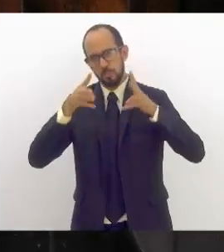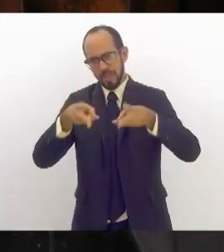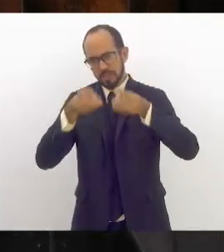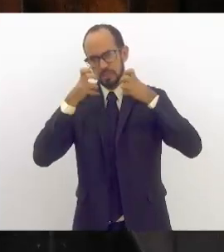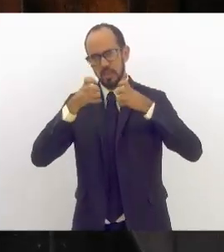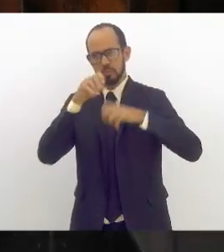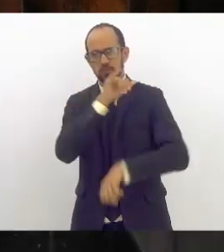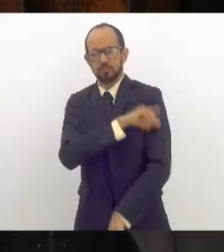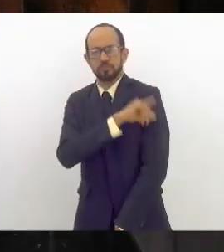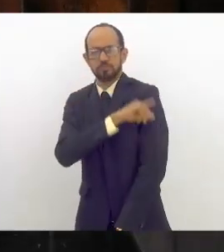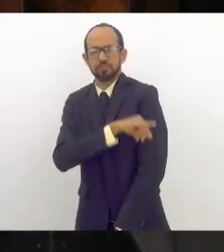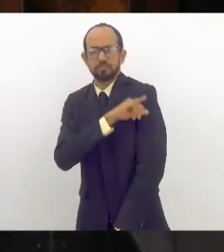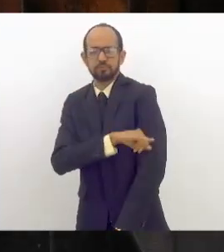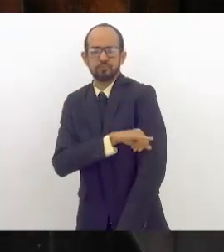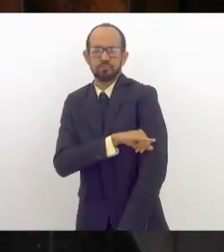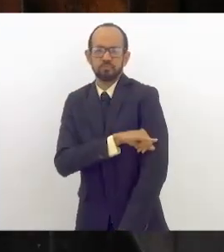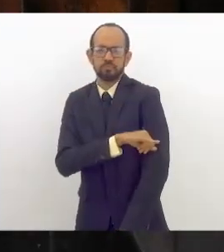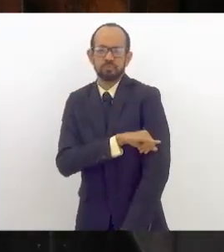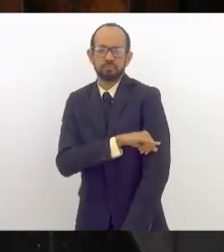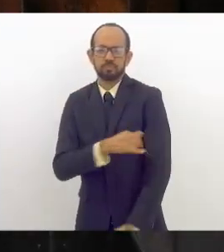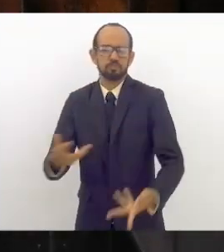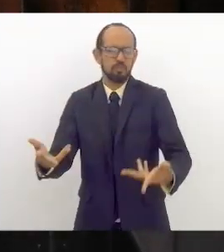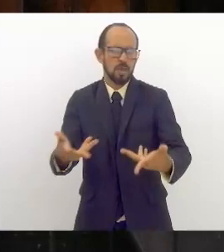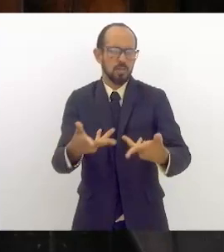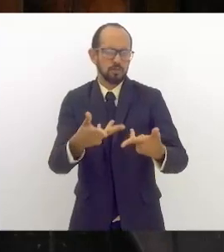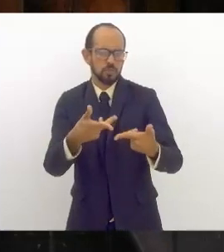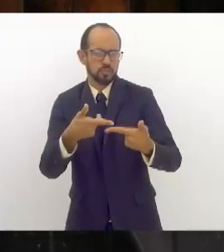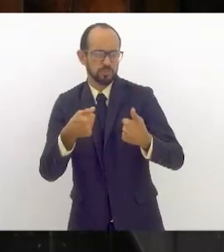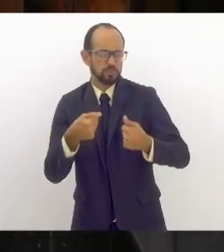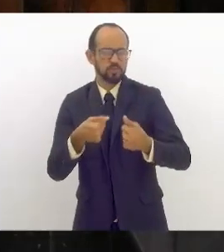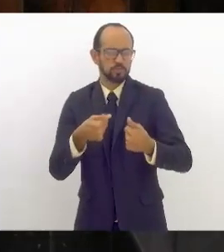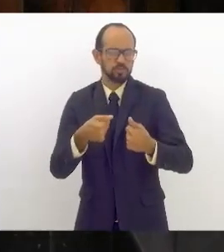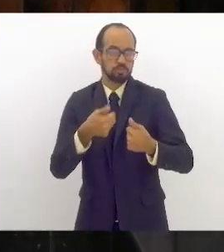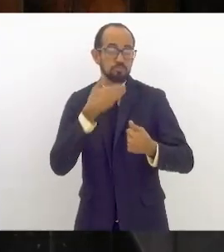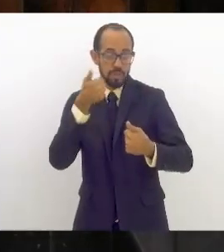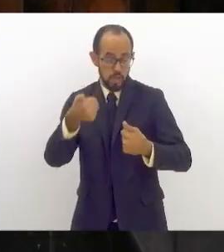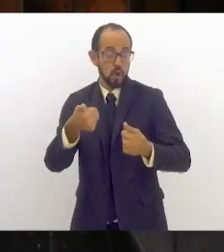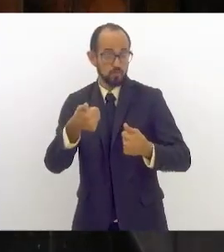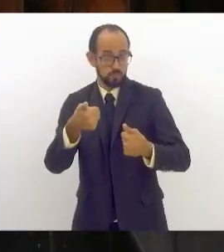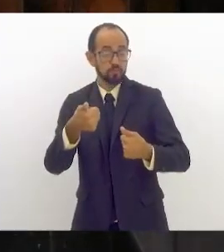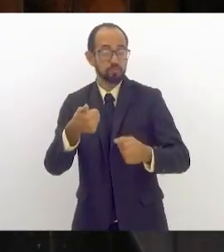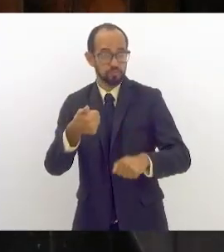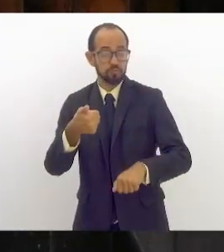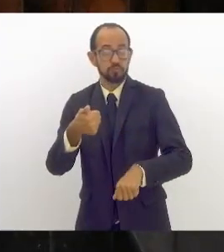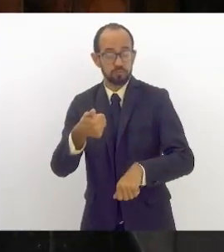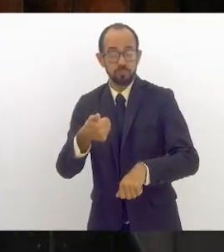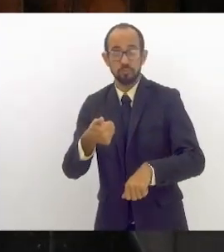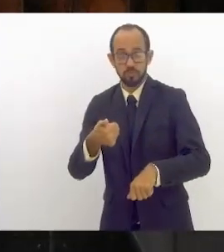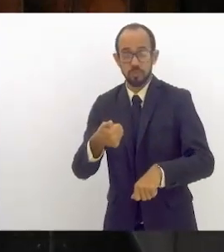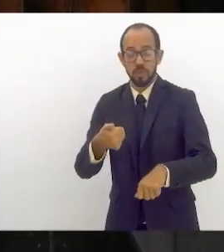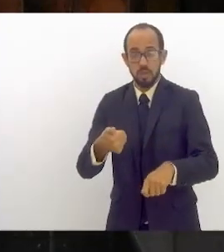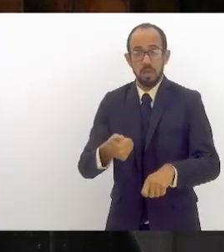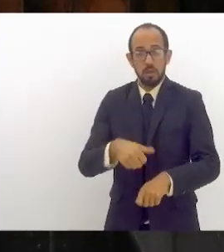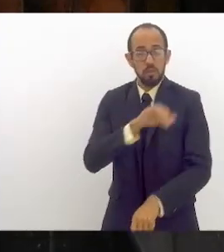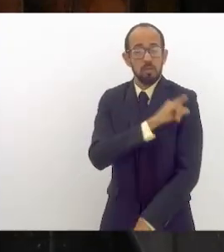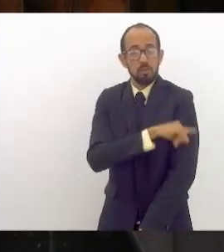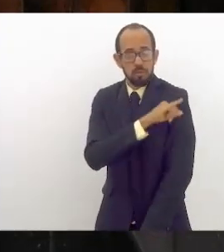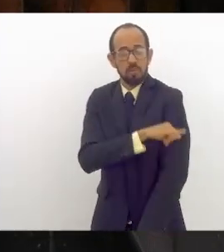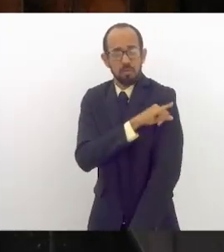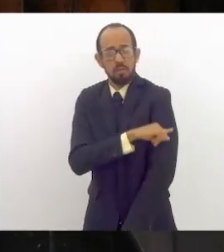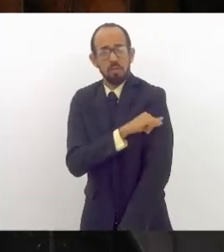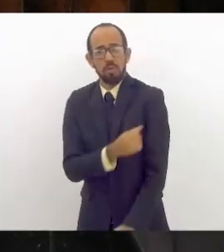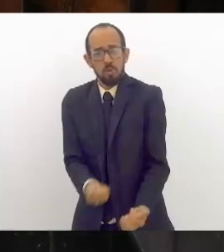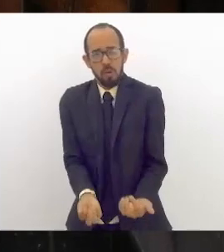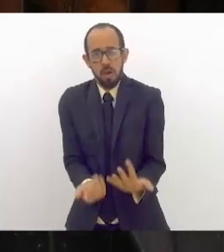Janeiro extremamente melhor estou tendo um Rio de Janeiro em ebulição